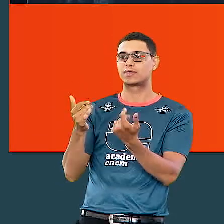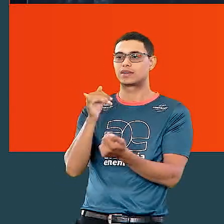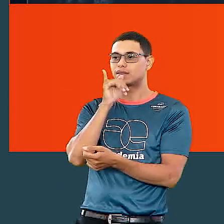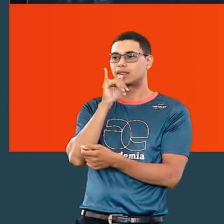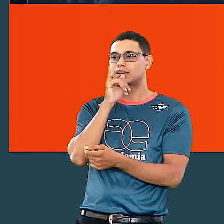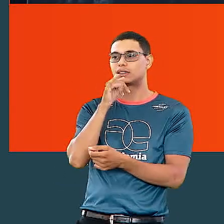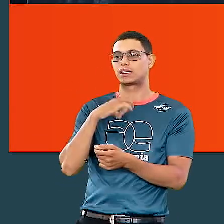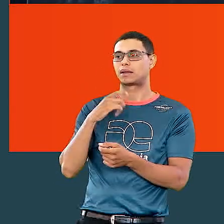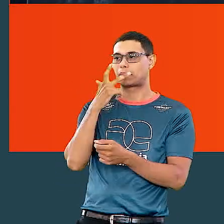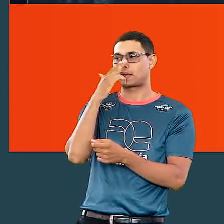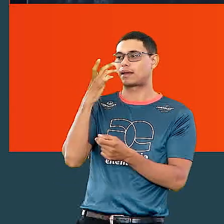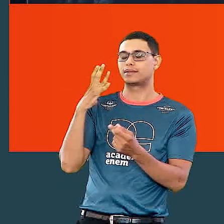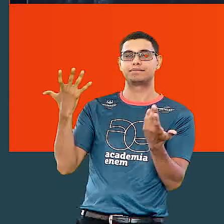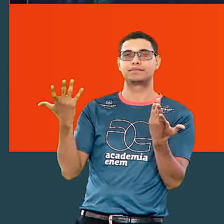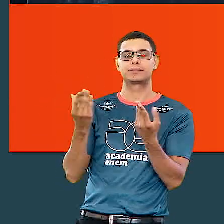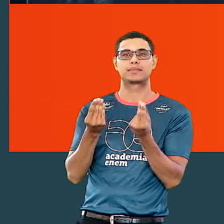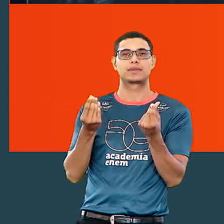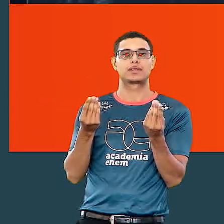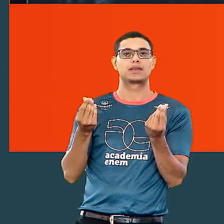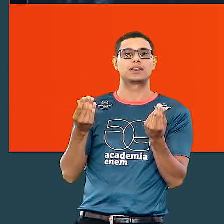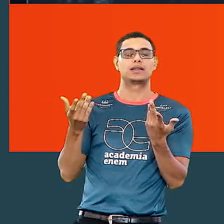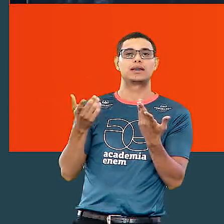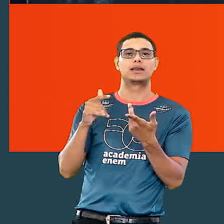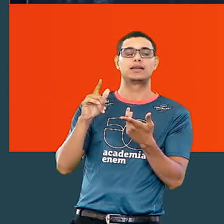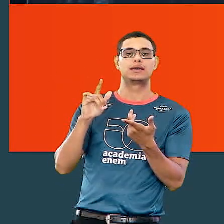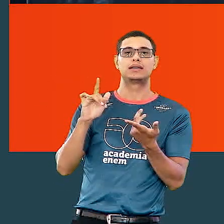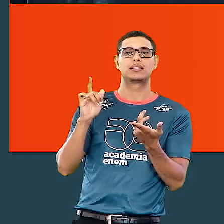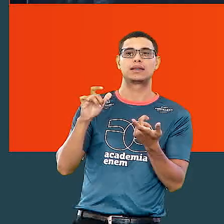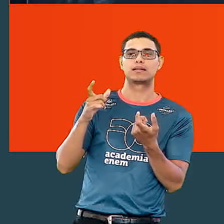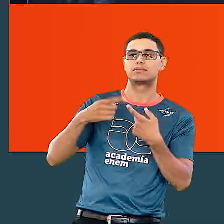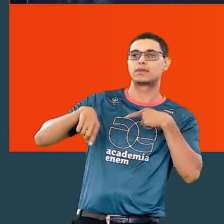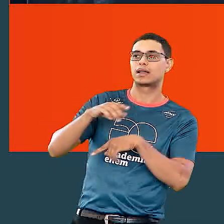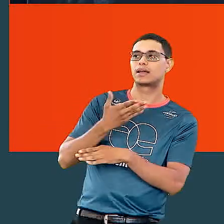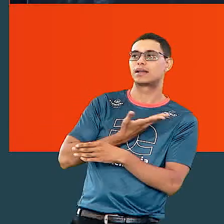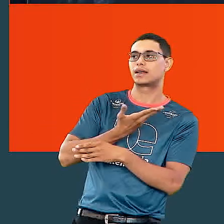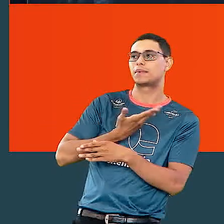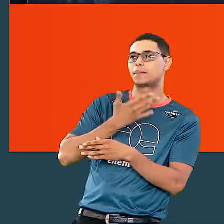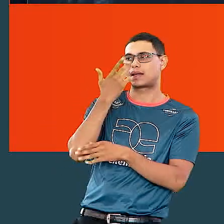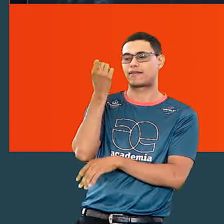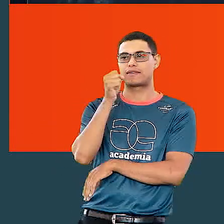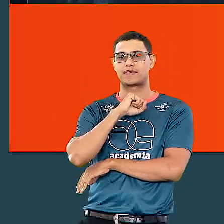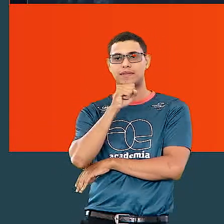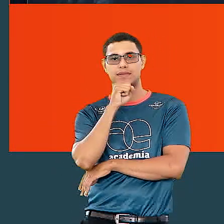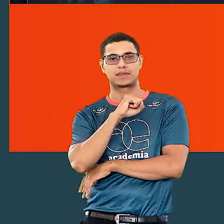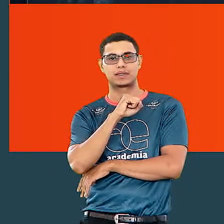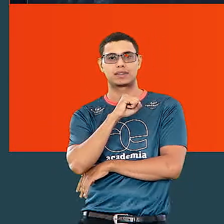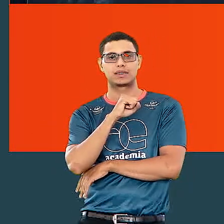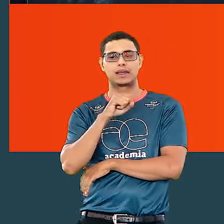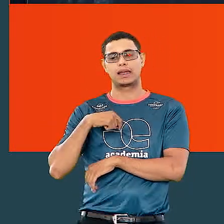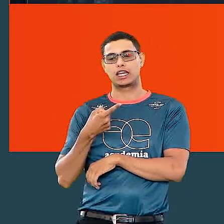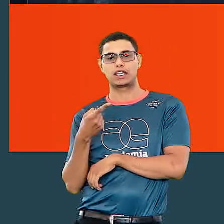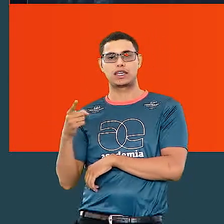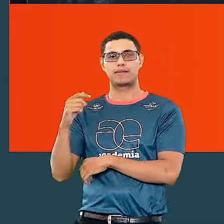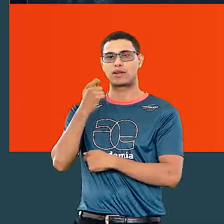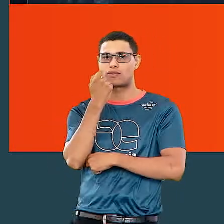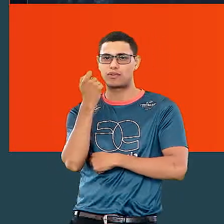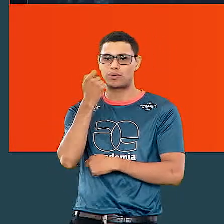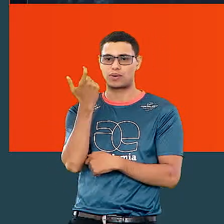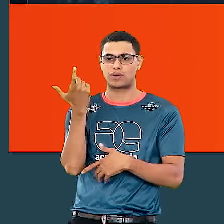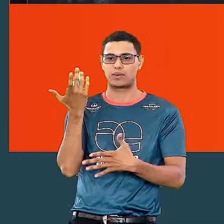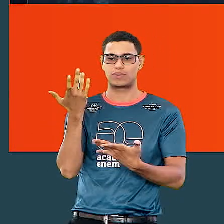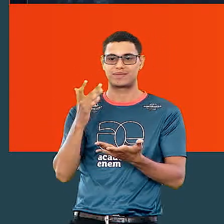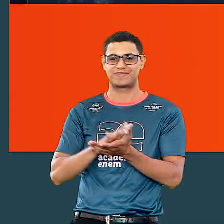coisa super brega? Uma coisa que os meus colegas diziam que era brega, ir para o forró.